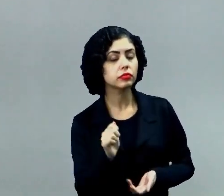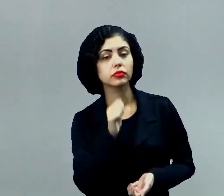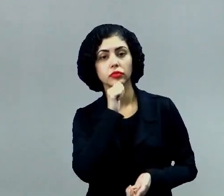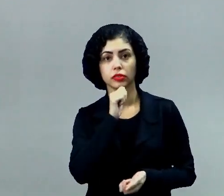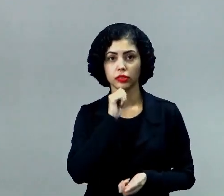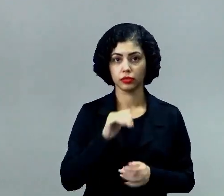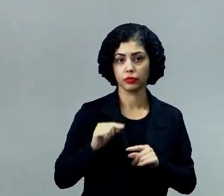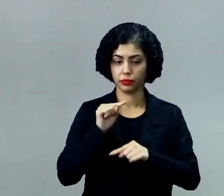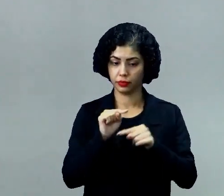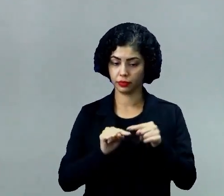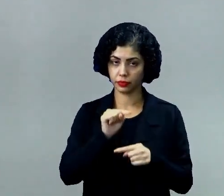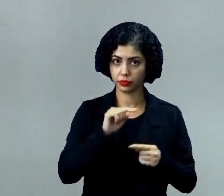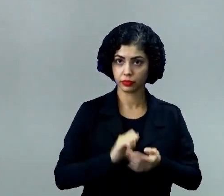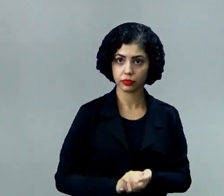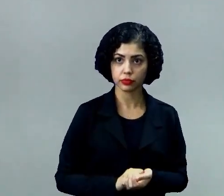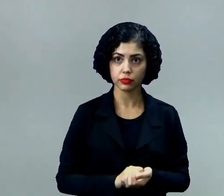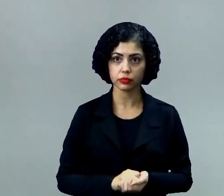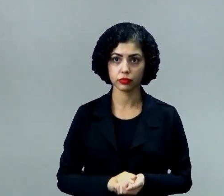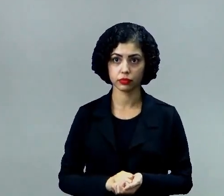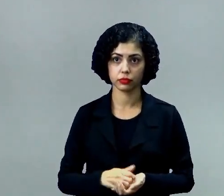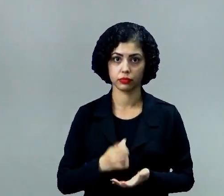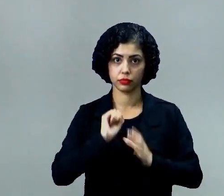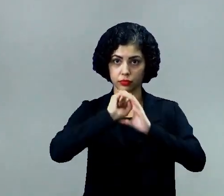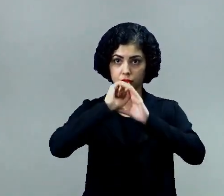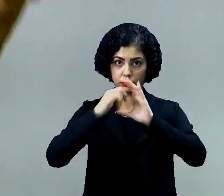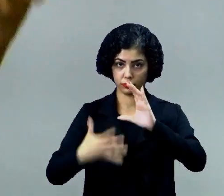taco ela se subdivide, ela tem